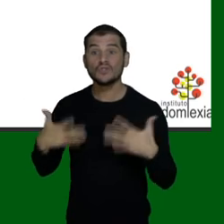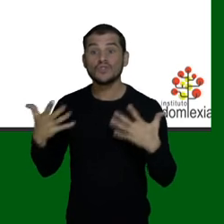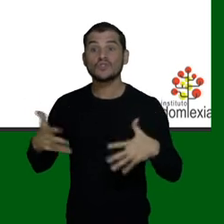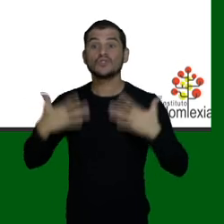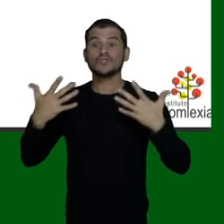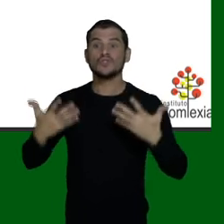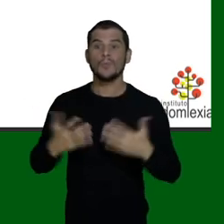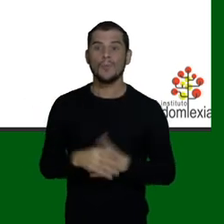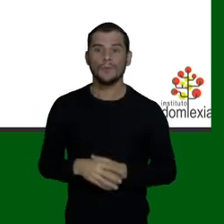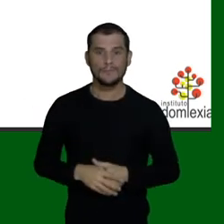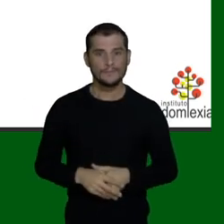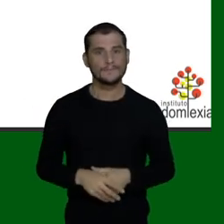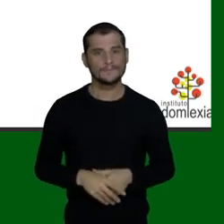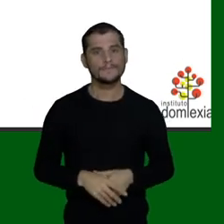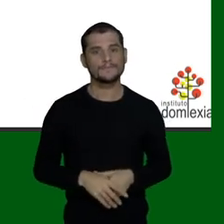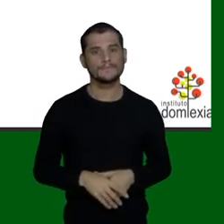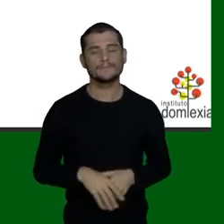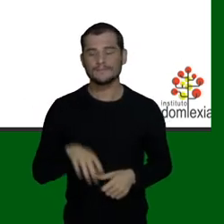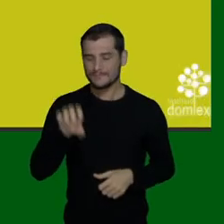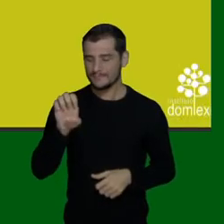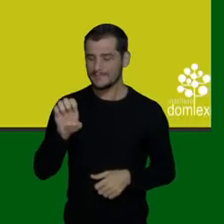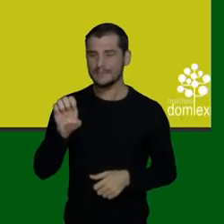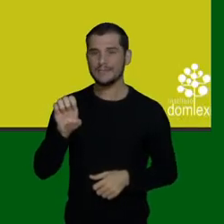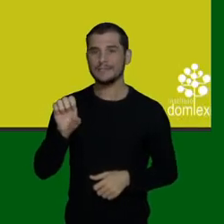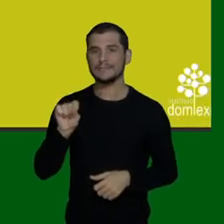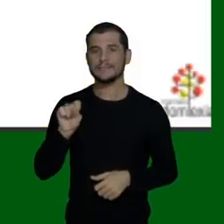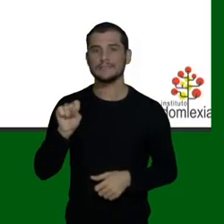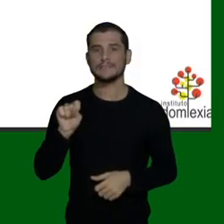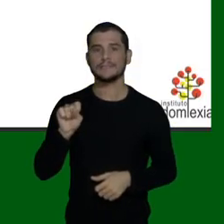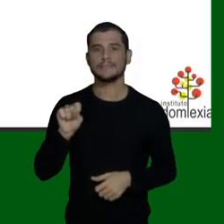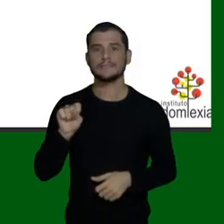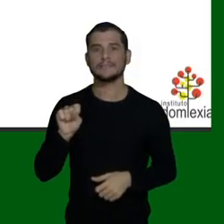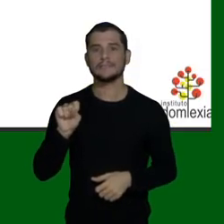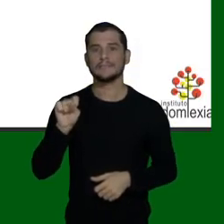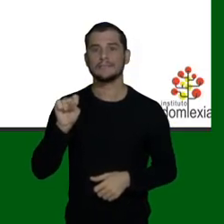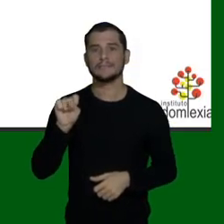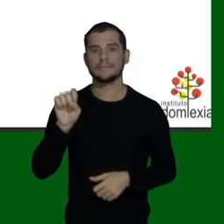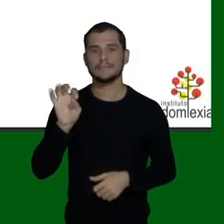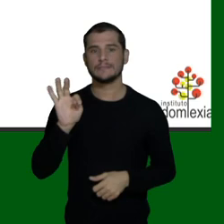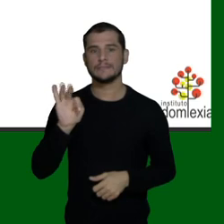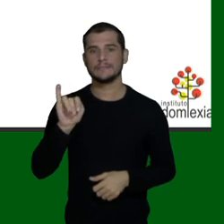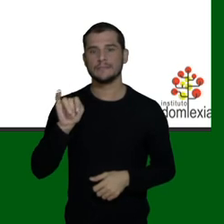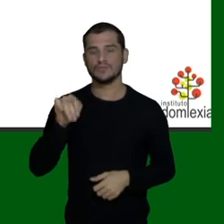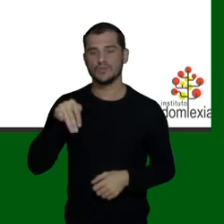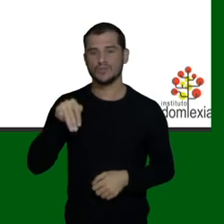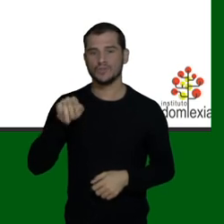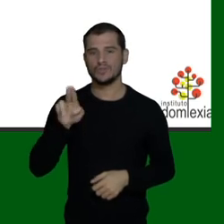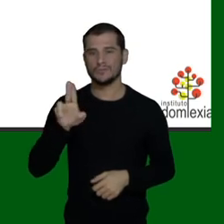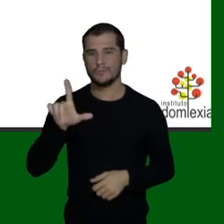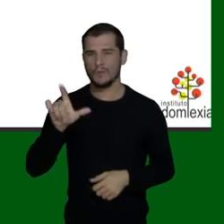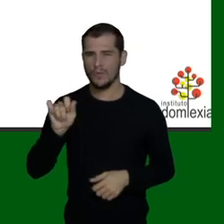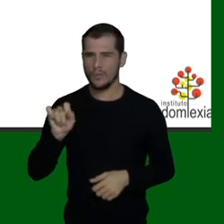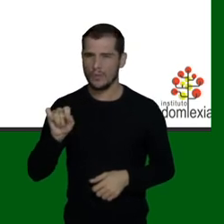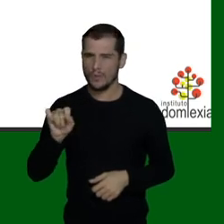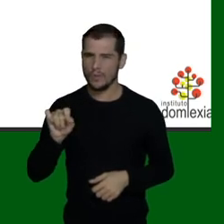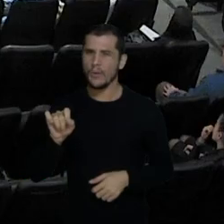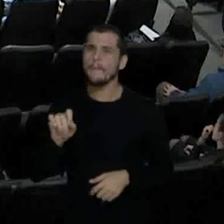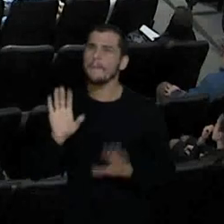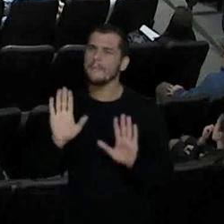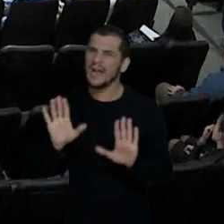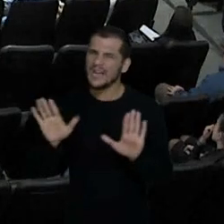e eu acho que passou uma não afeto mais estímulo Tá mas não é qualquer tipo de estímulo